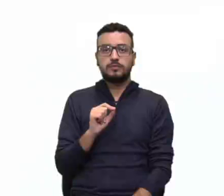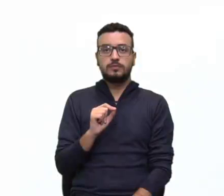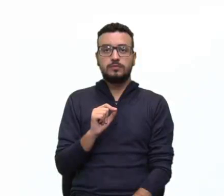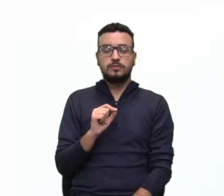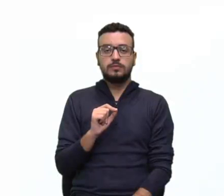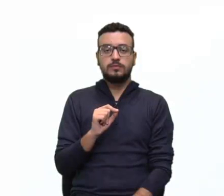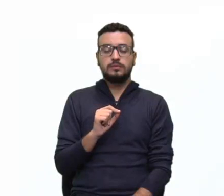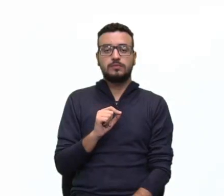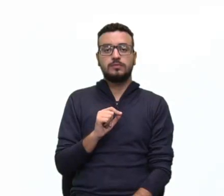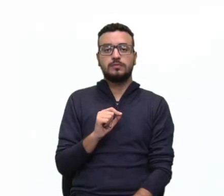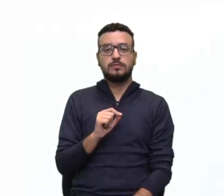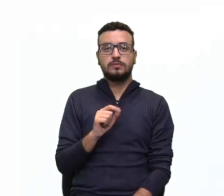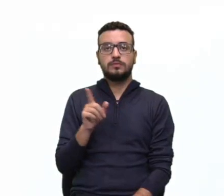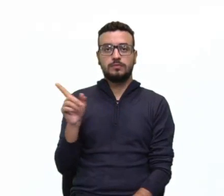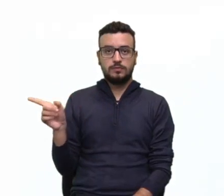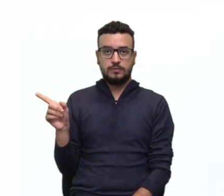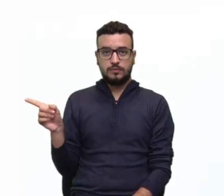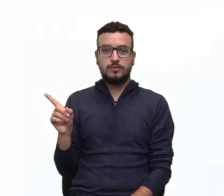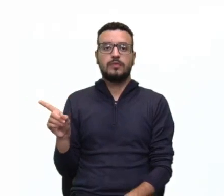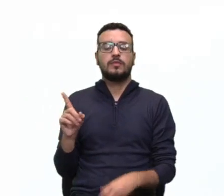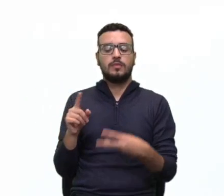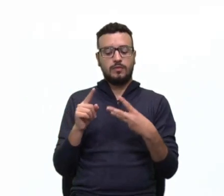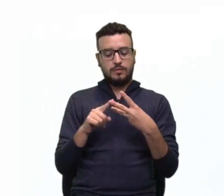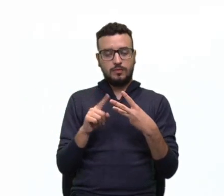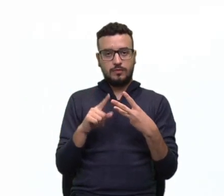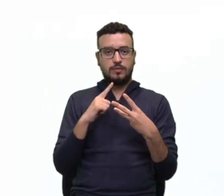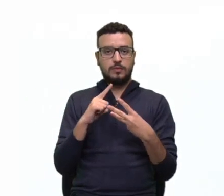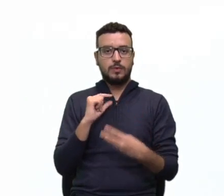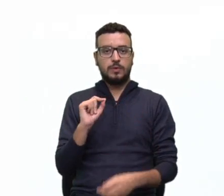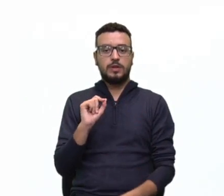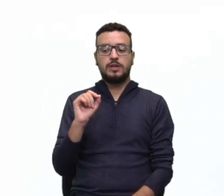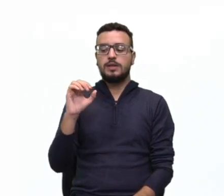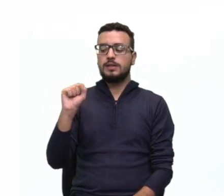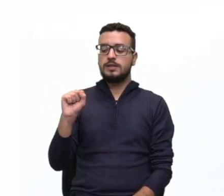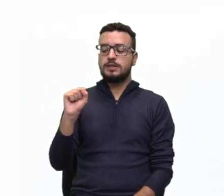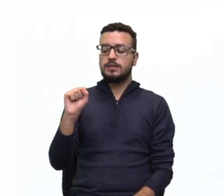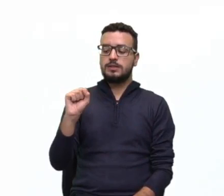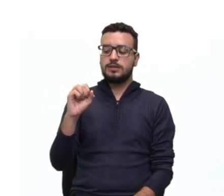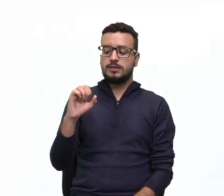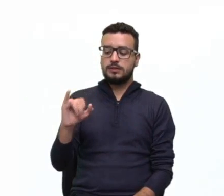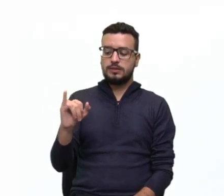nesse tipo de articulação cartilaginosa, eu tenho a sincondrose